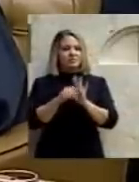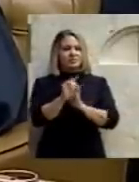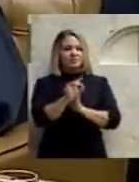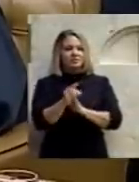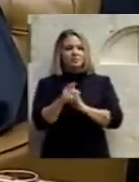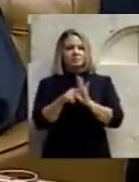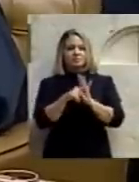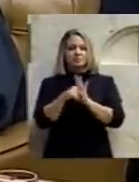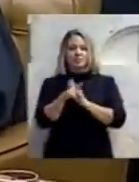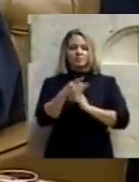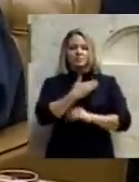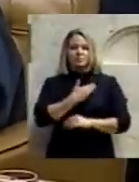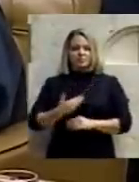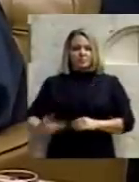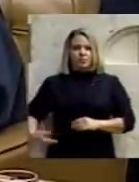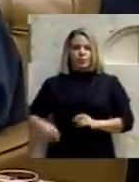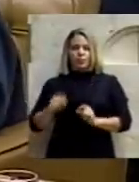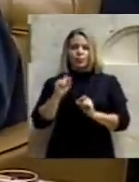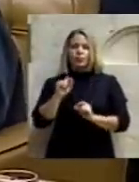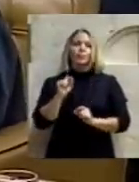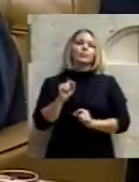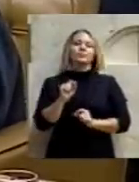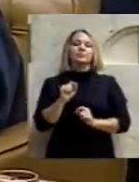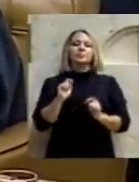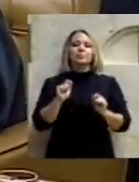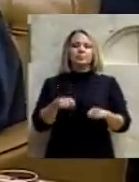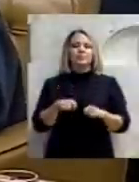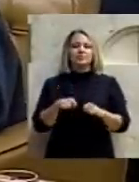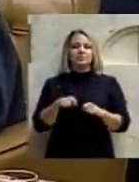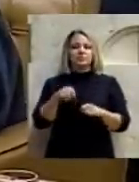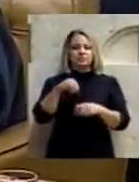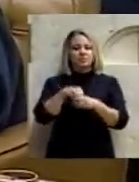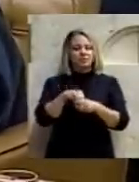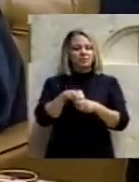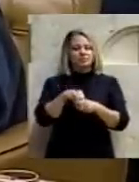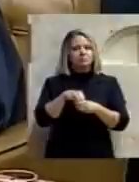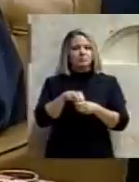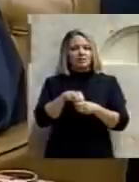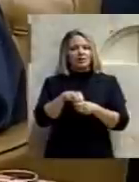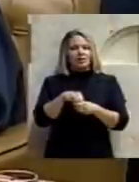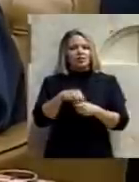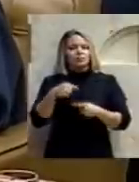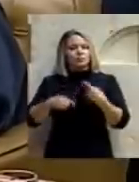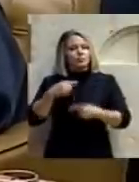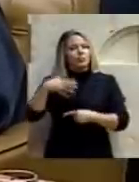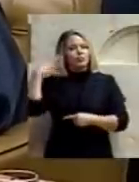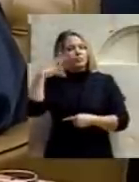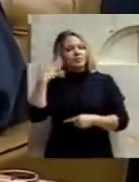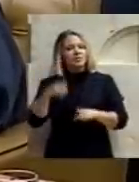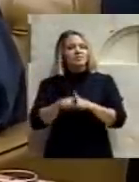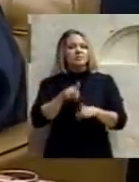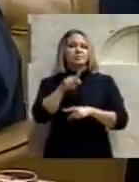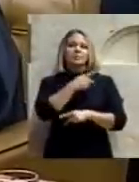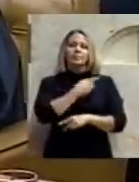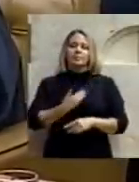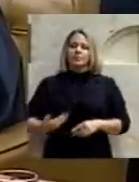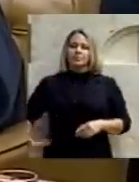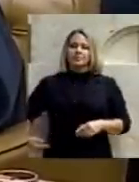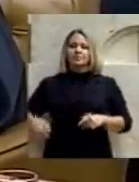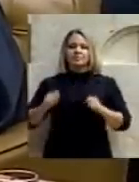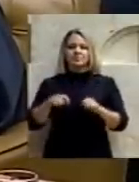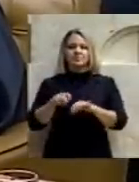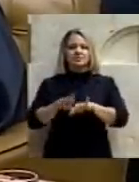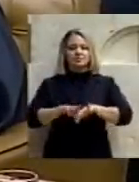parlamento e ao governo? O que seriam a esfera política pública e a esfera pública judicial